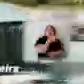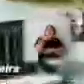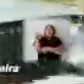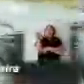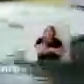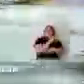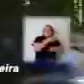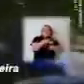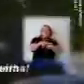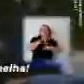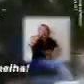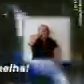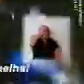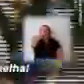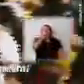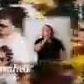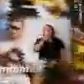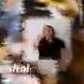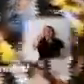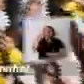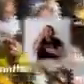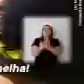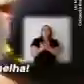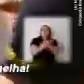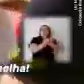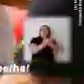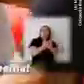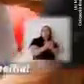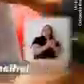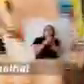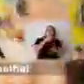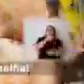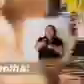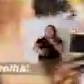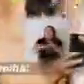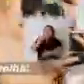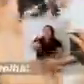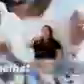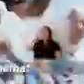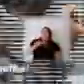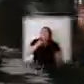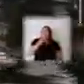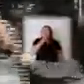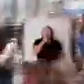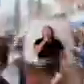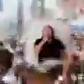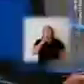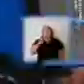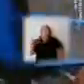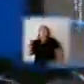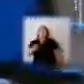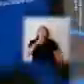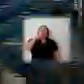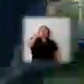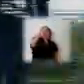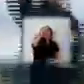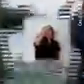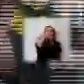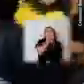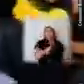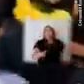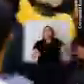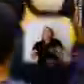e verde É nossa bandeira Com fé na força do povo Ela jamais será vermelha Em Santa Catarina